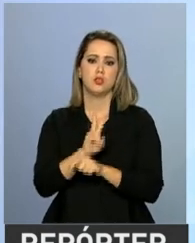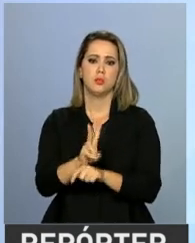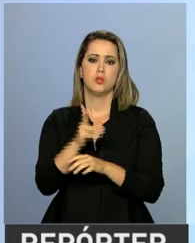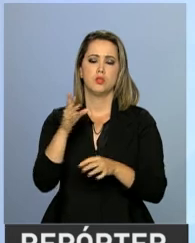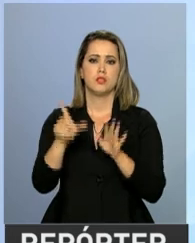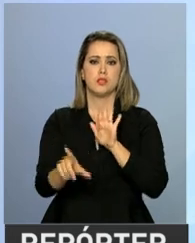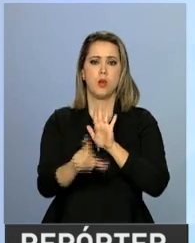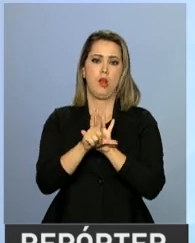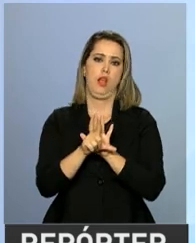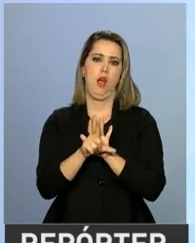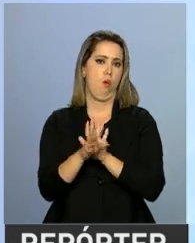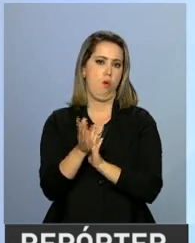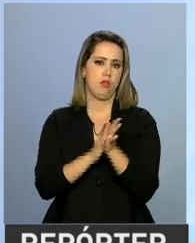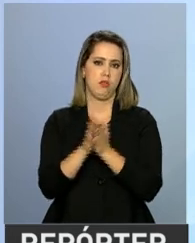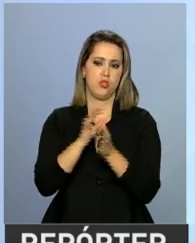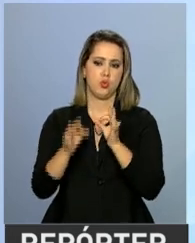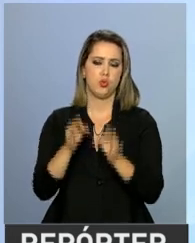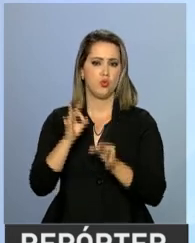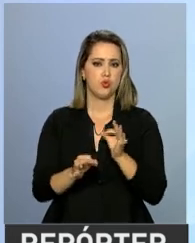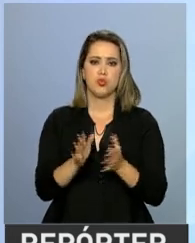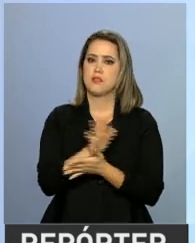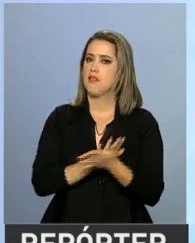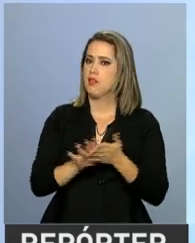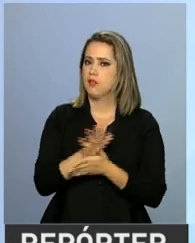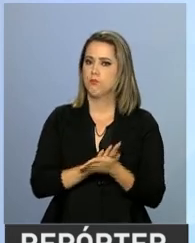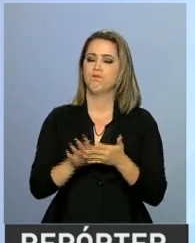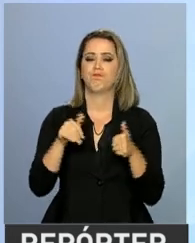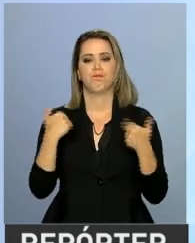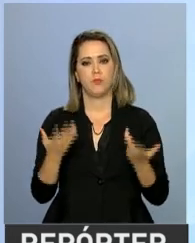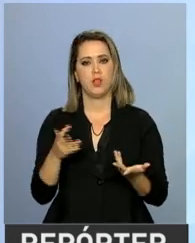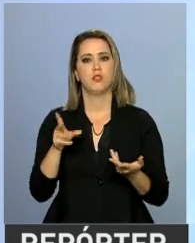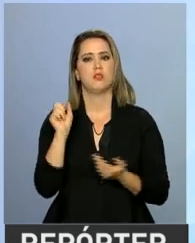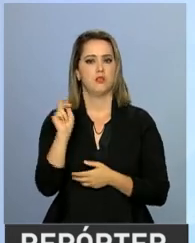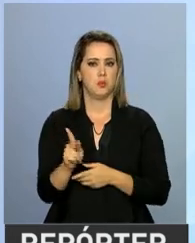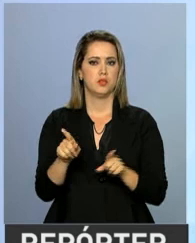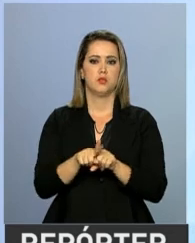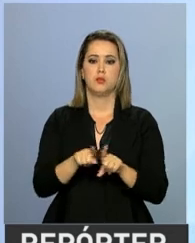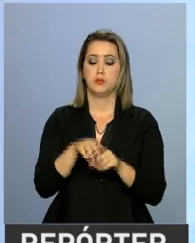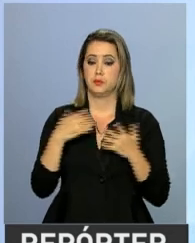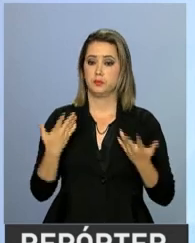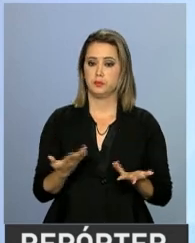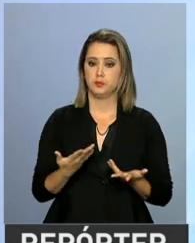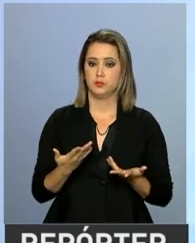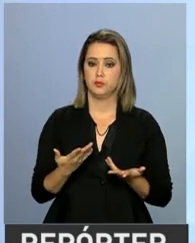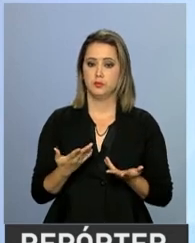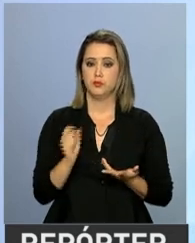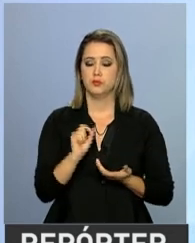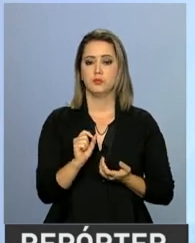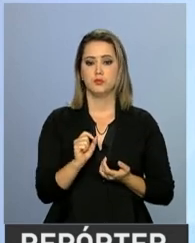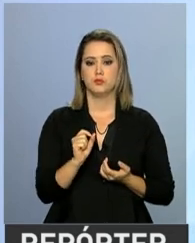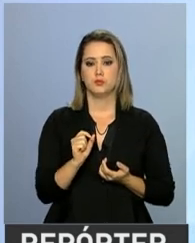do trabalho nenhum para nenhum amparo das leis trabalhistas e na maior parte das vezes previdenciárias também isso